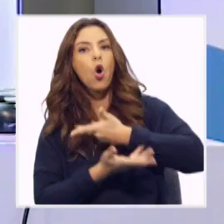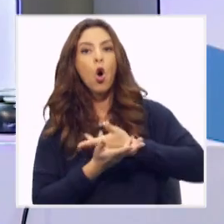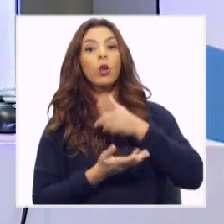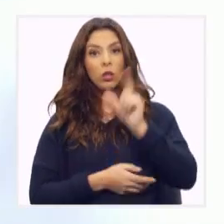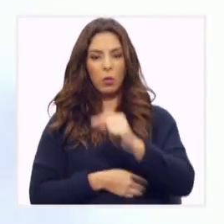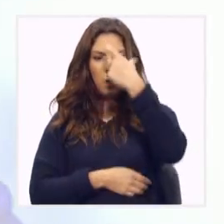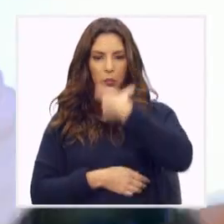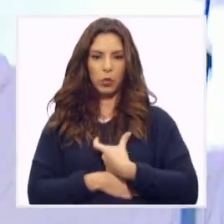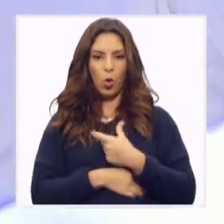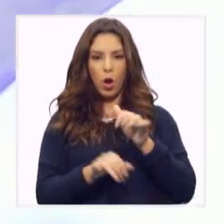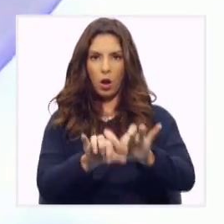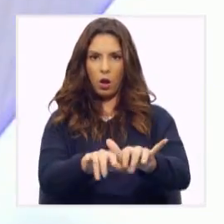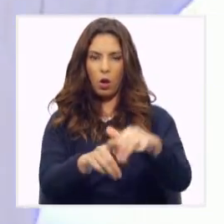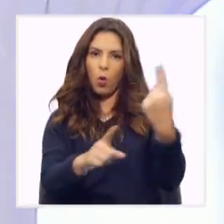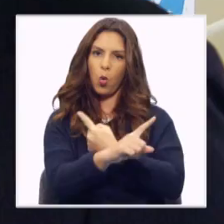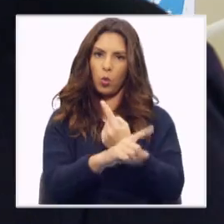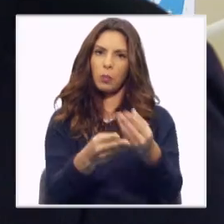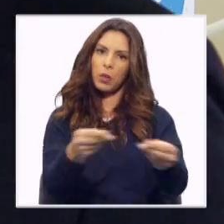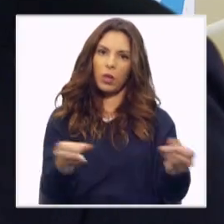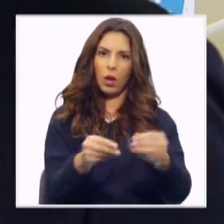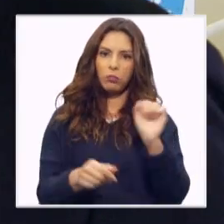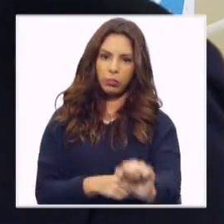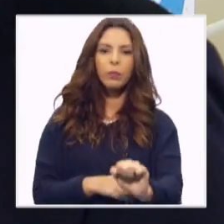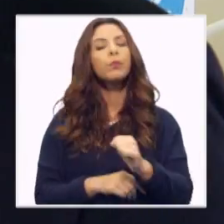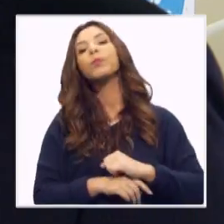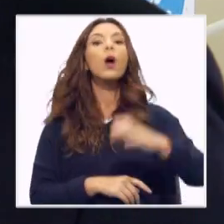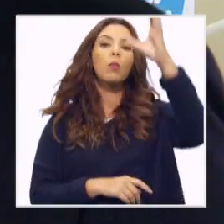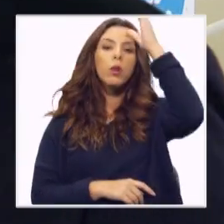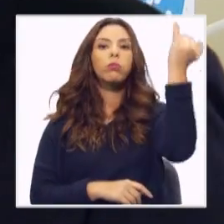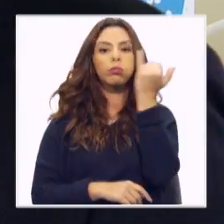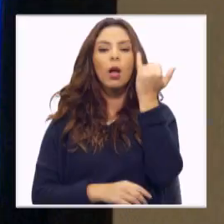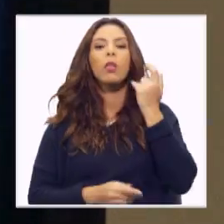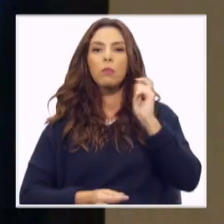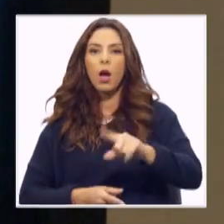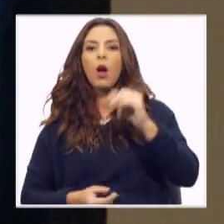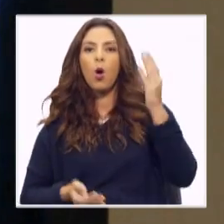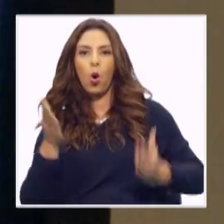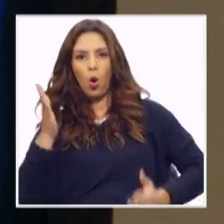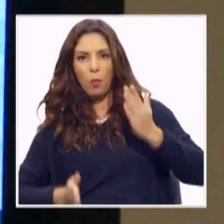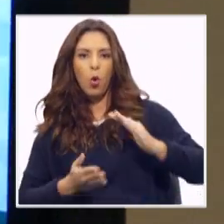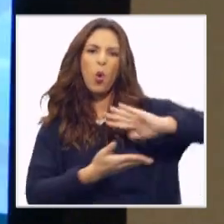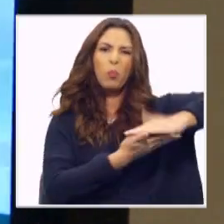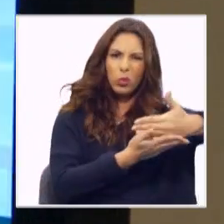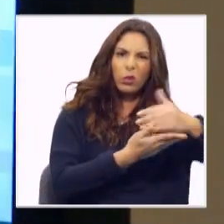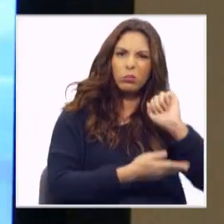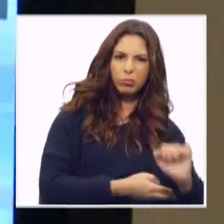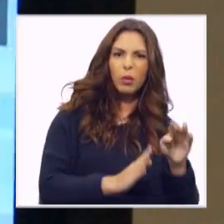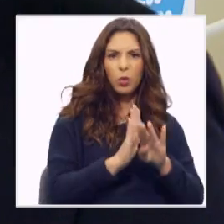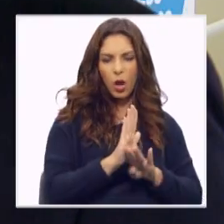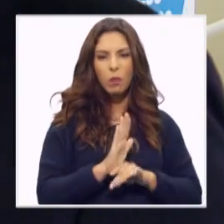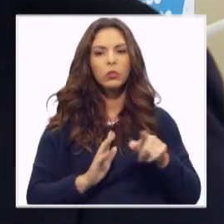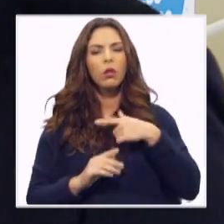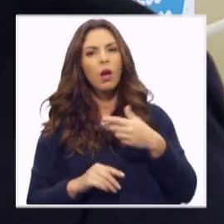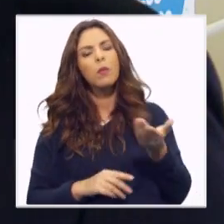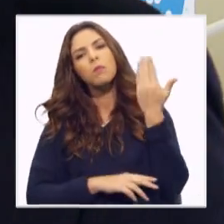entre o homem e a máquina. Este mundo digital, a inteligência artificial em particular e a robótica, é um mundo que está por